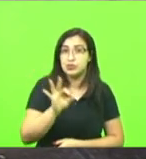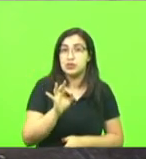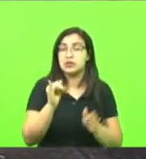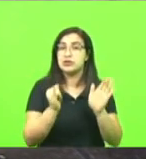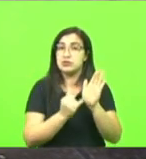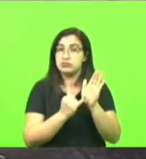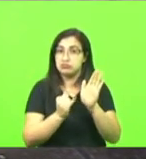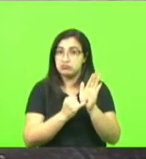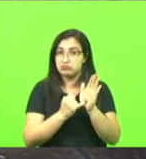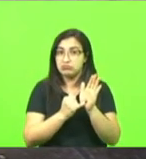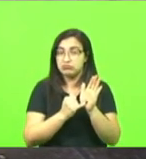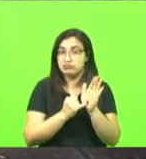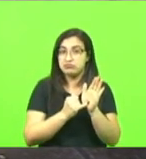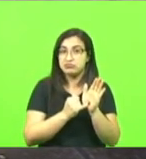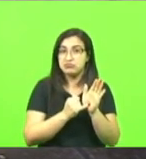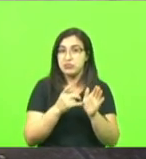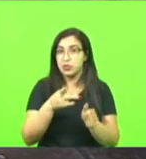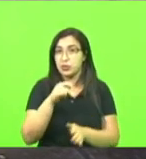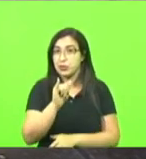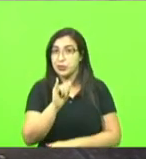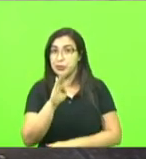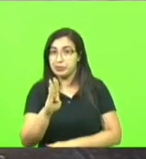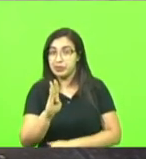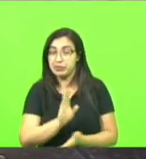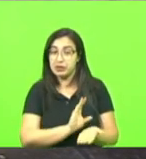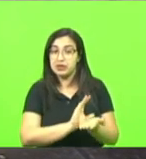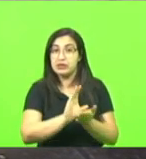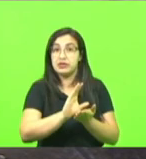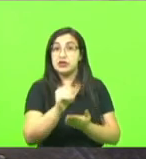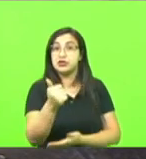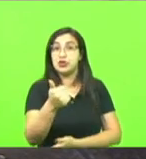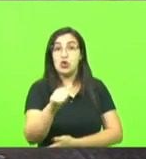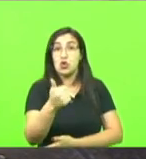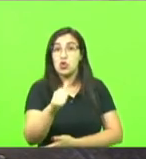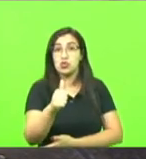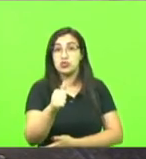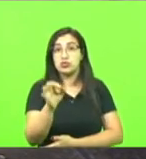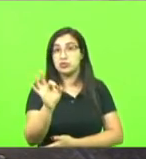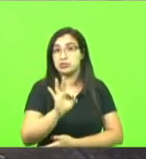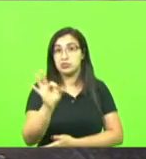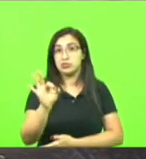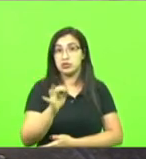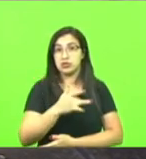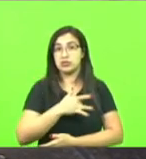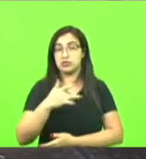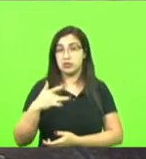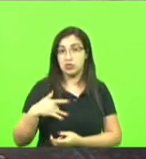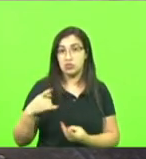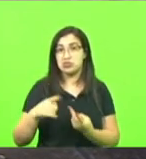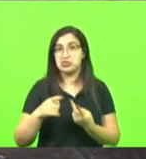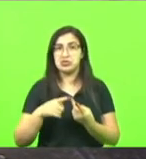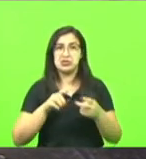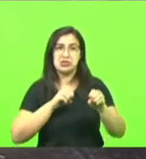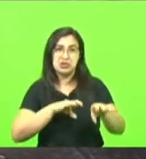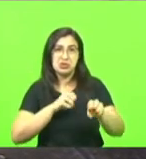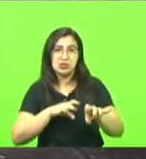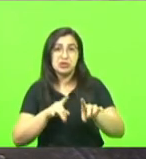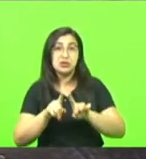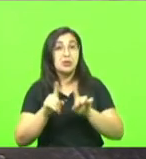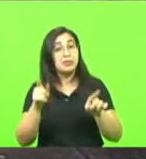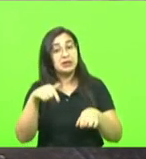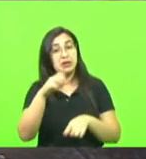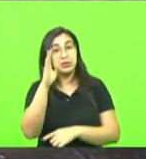de 20% do seu PIB, investe 11% em saúde e em educação. Já o Brasil, com uma